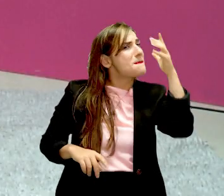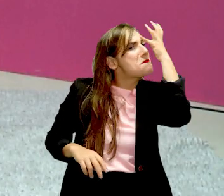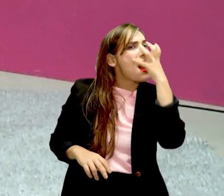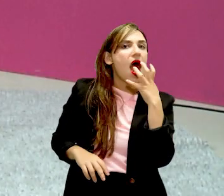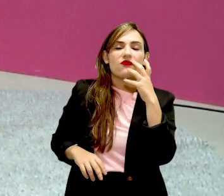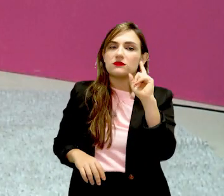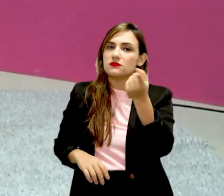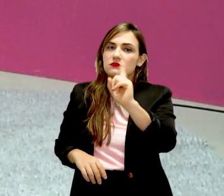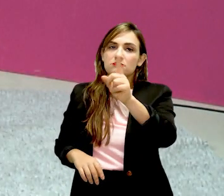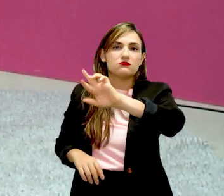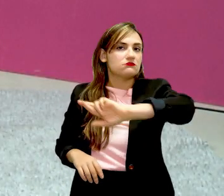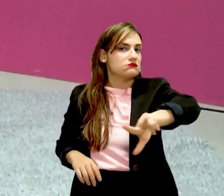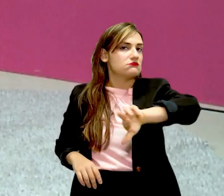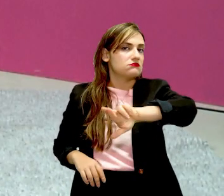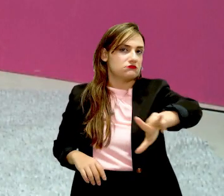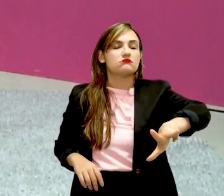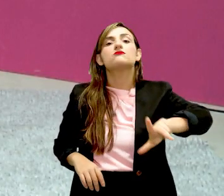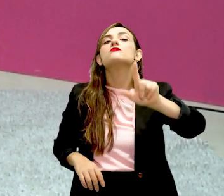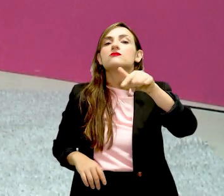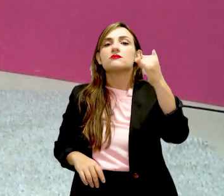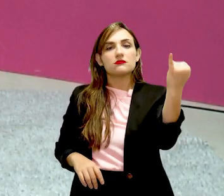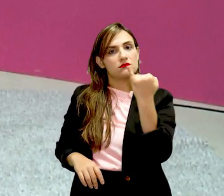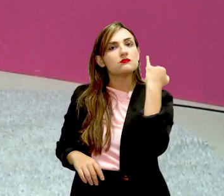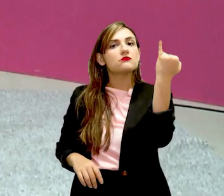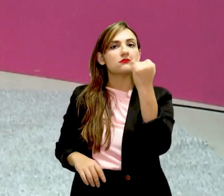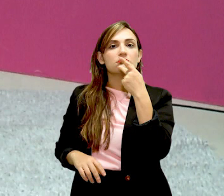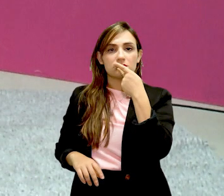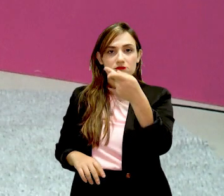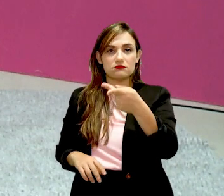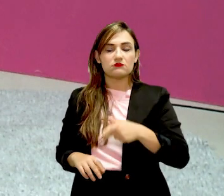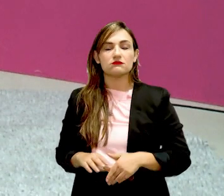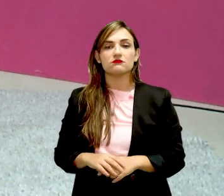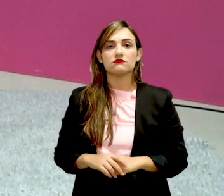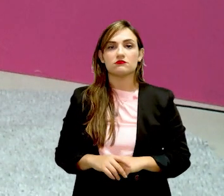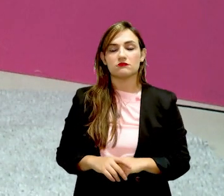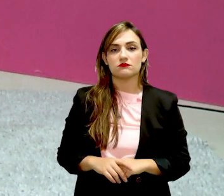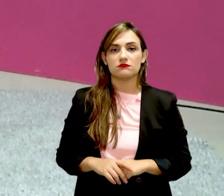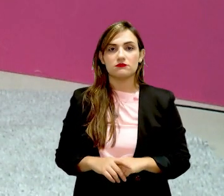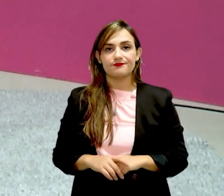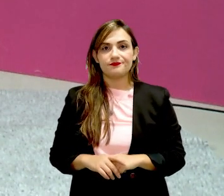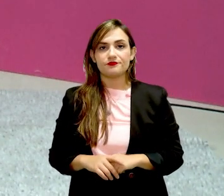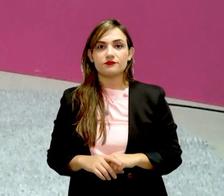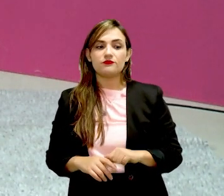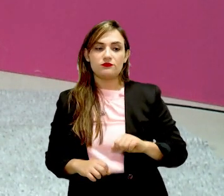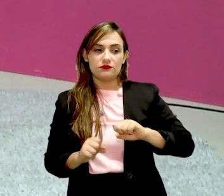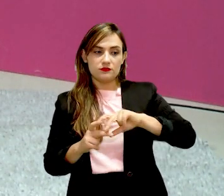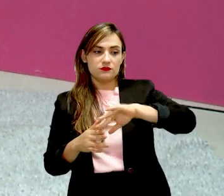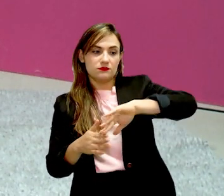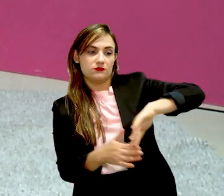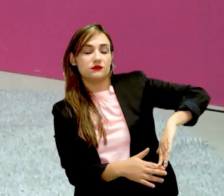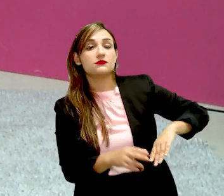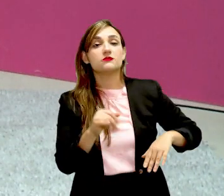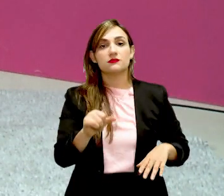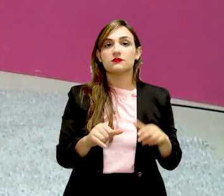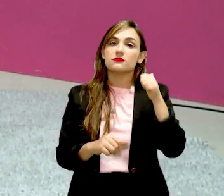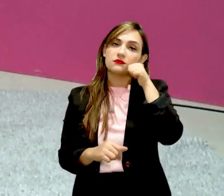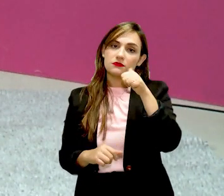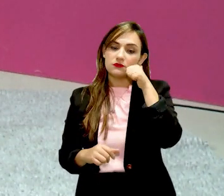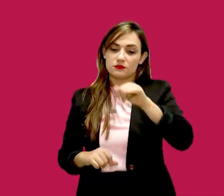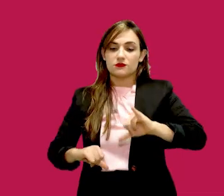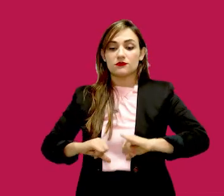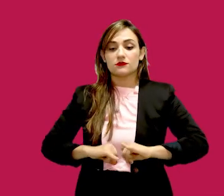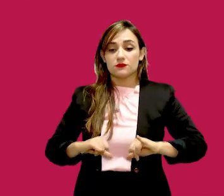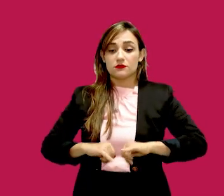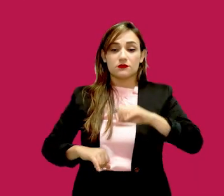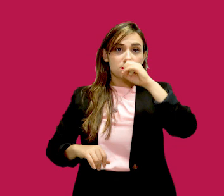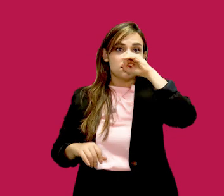achei importante ressaltar isso. E com relação às mulheres que são vítimas de violência psicológica, a